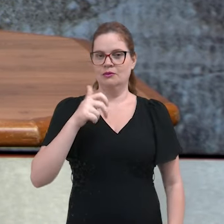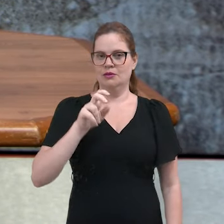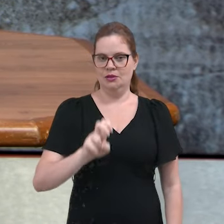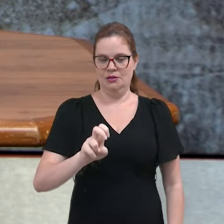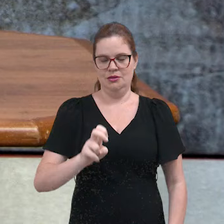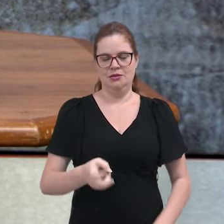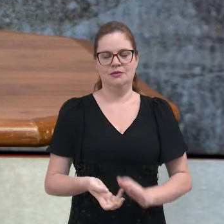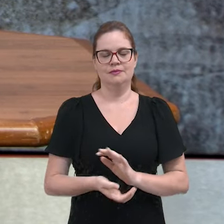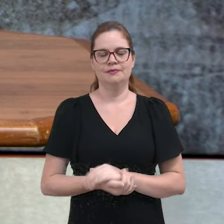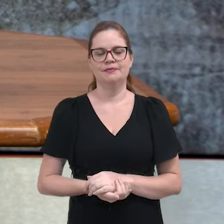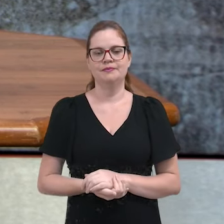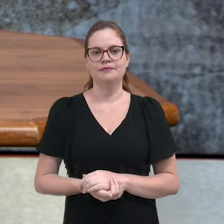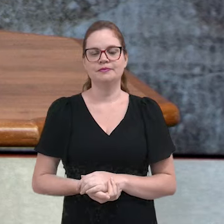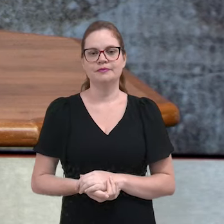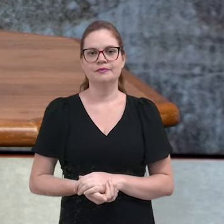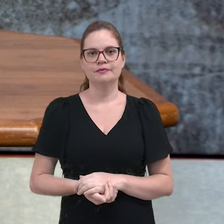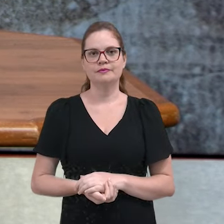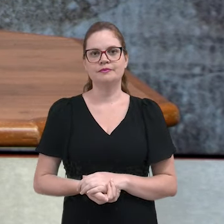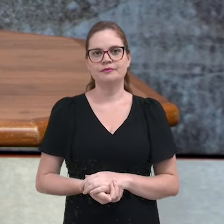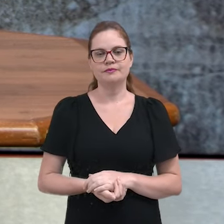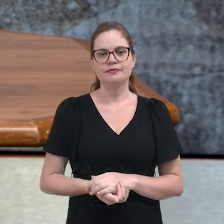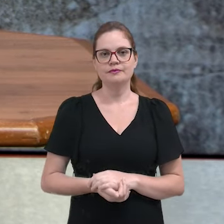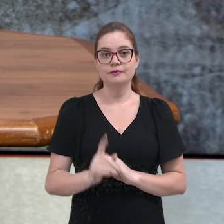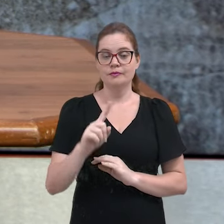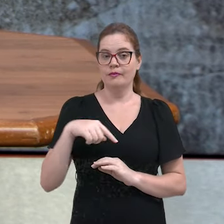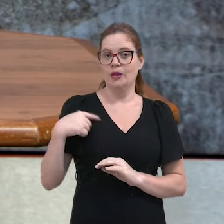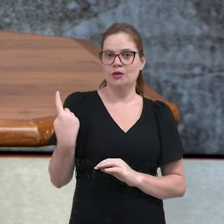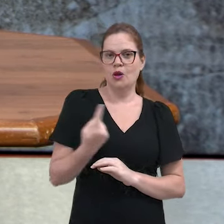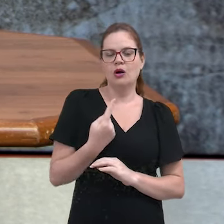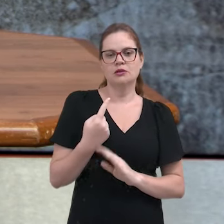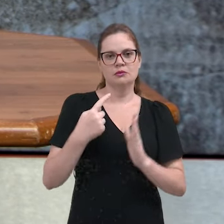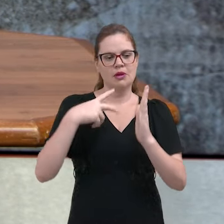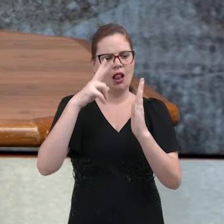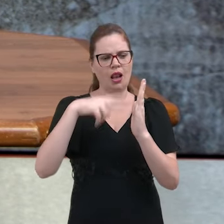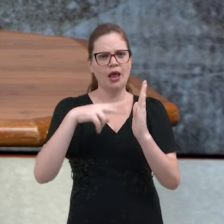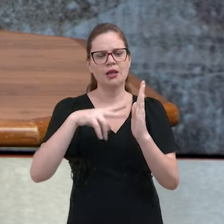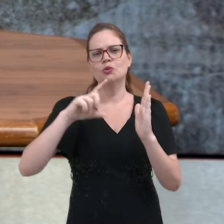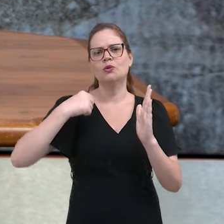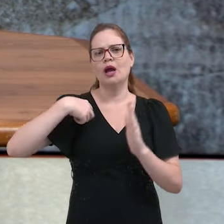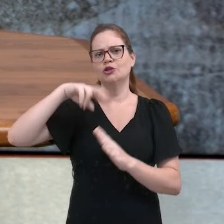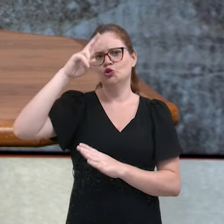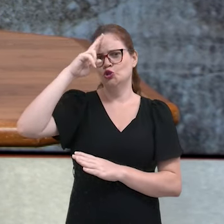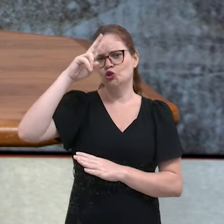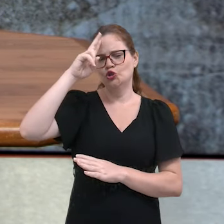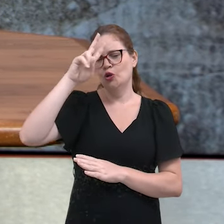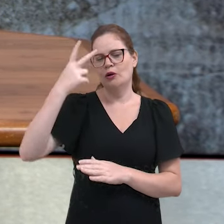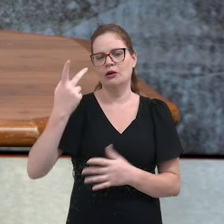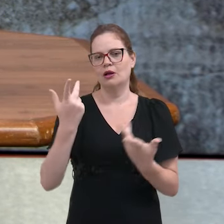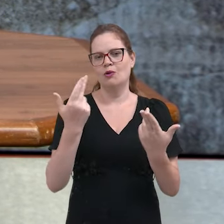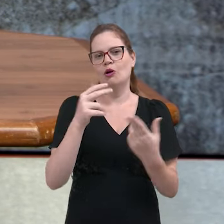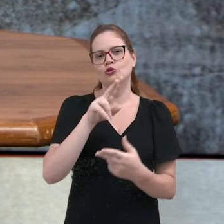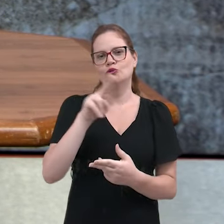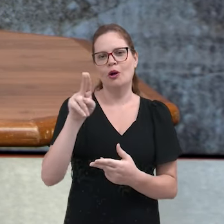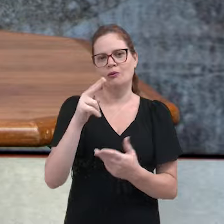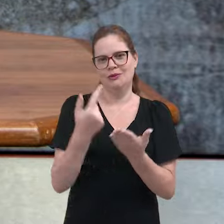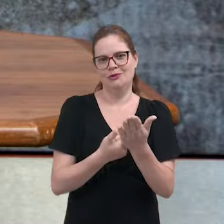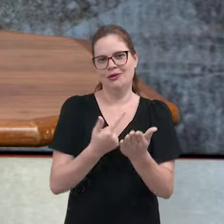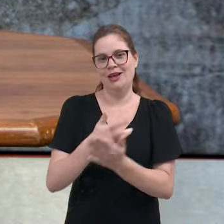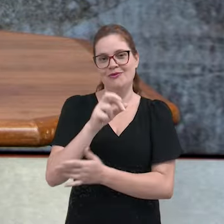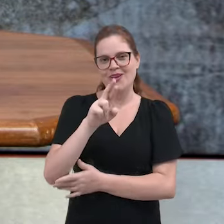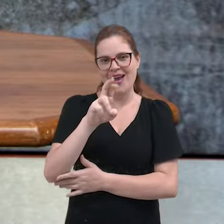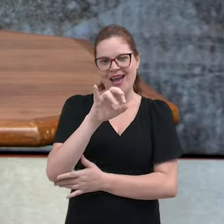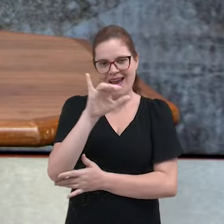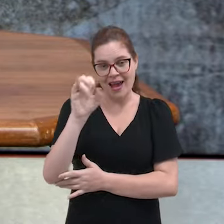1 Reis, capítulo 15, e nós estamos lendo aqui, como o próprio nome do livro